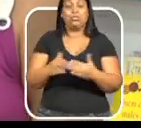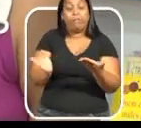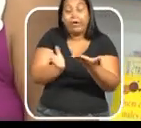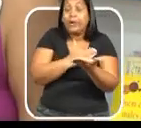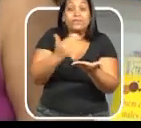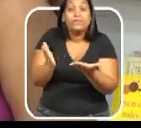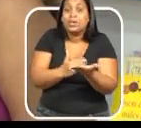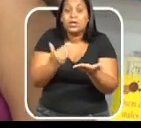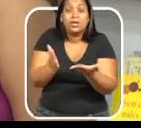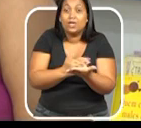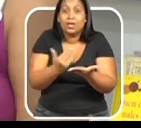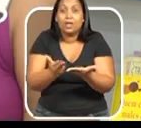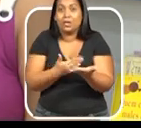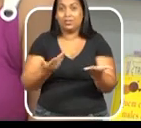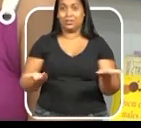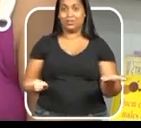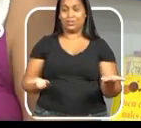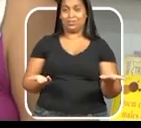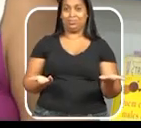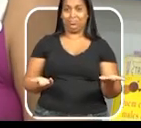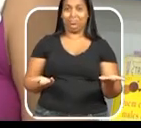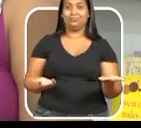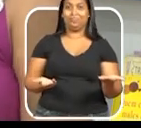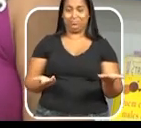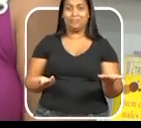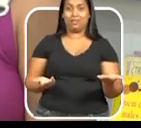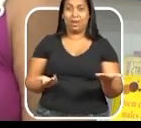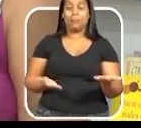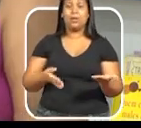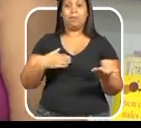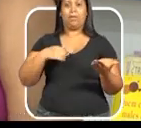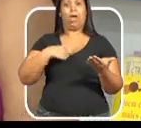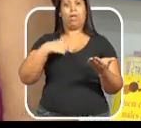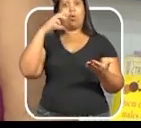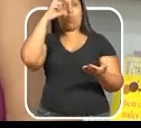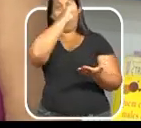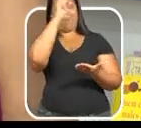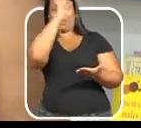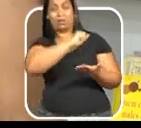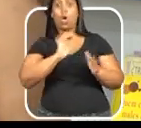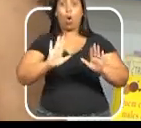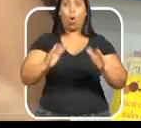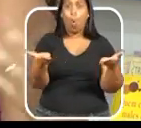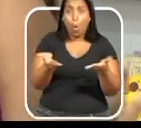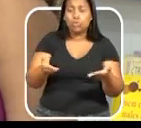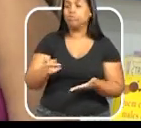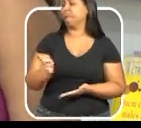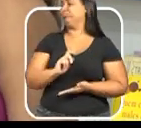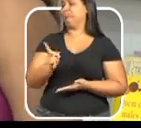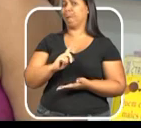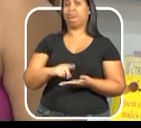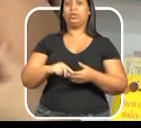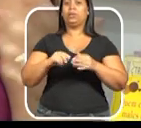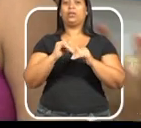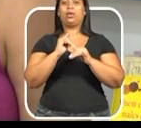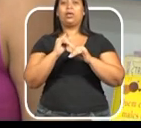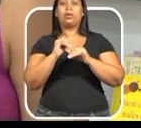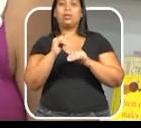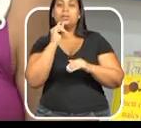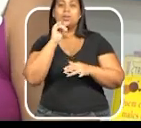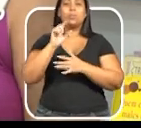revista, eu comprava revista Nova Escola, revista Pátio, para poder me atualizar. Hoje não, gente. Hoje você abre o Instagram, tem